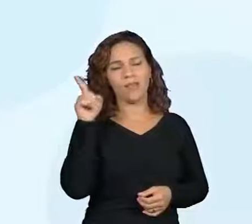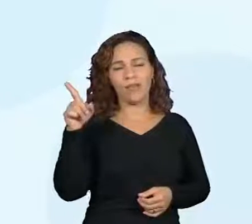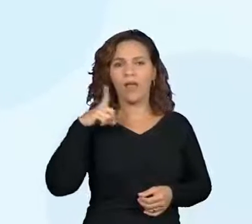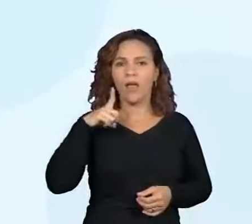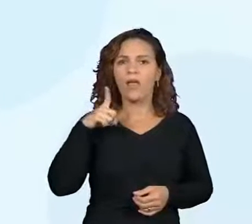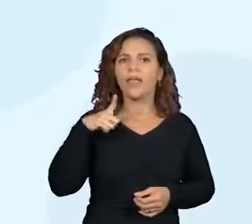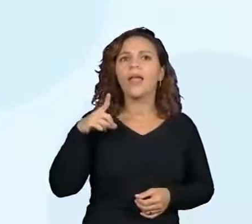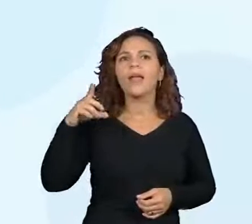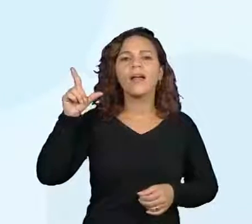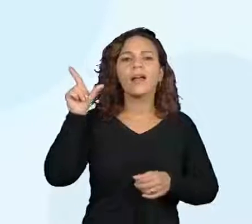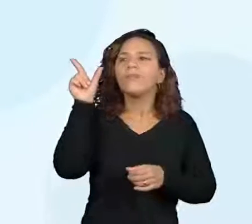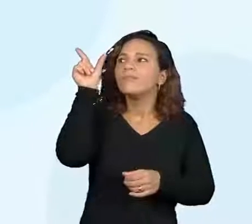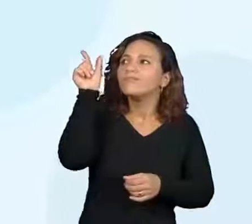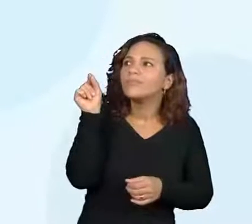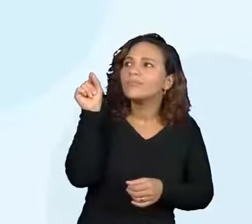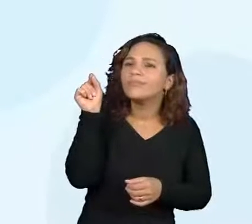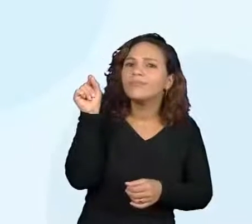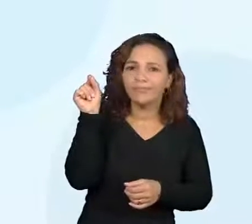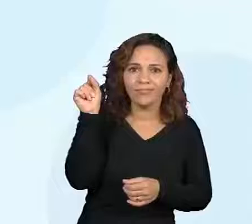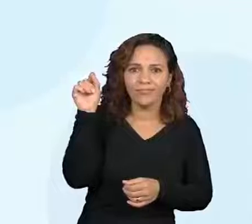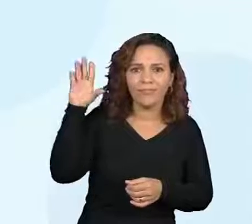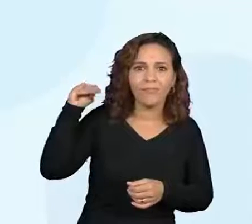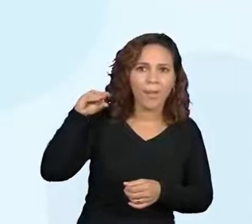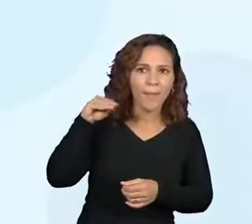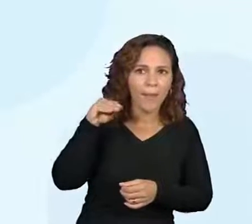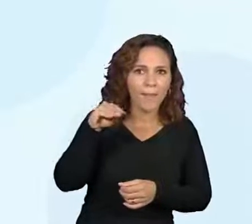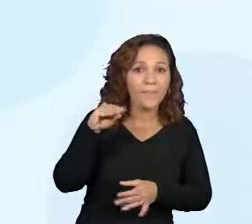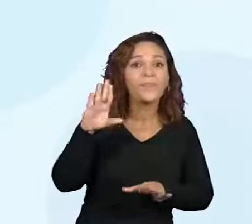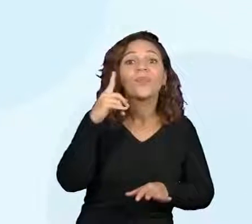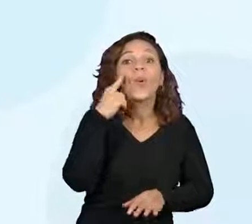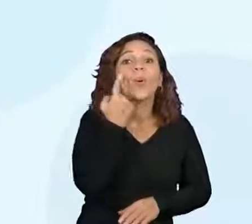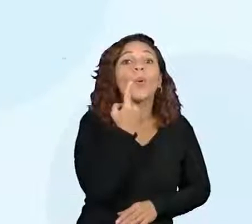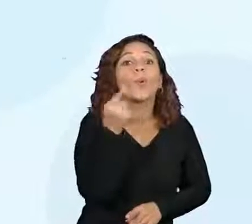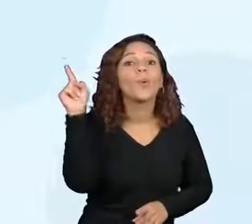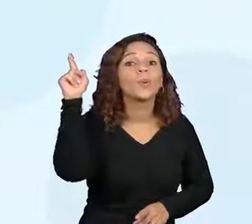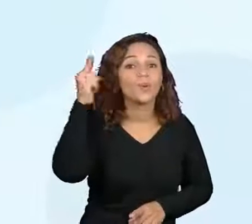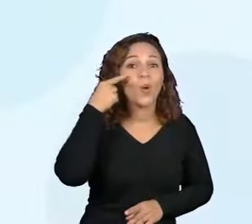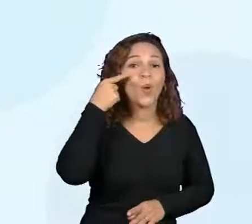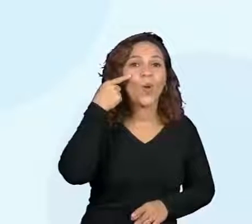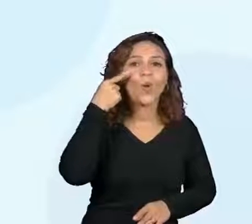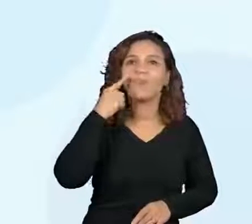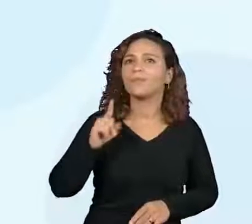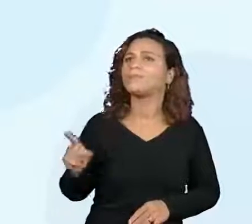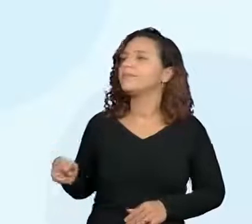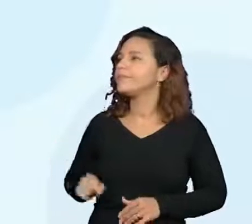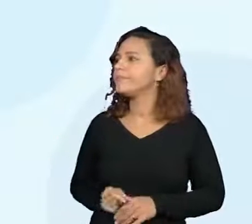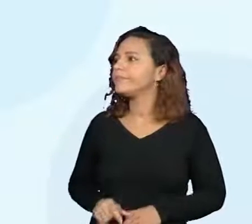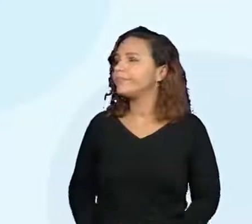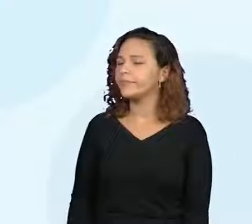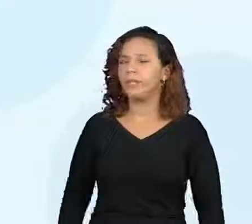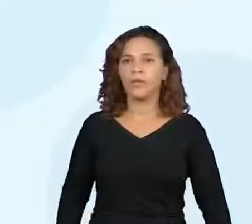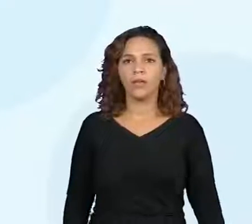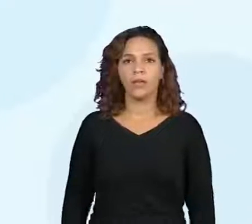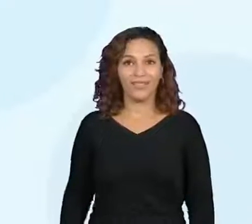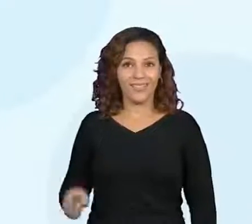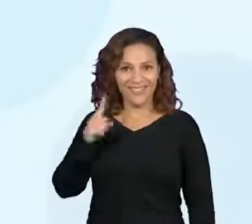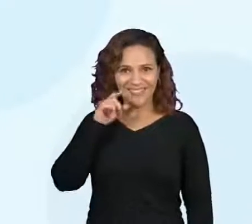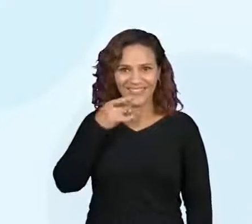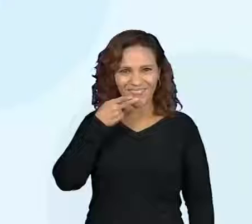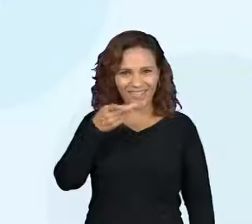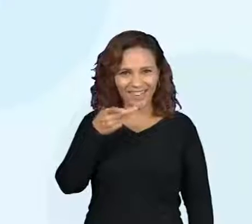de fala dos personagens. Mas olha só aqui o último balão. Lembra que a gente